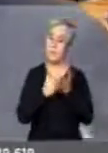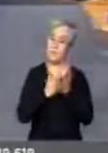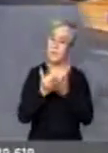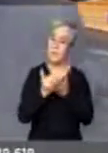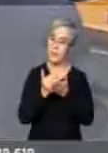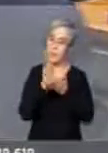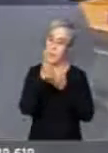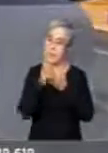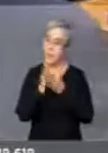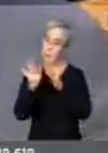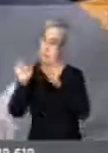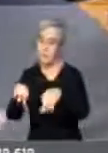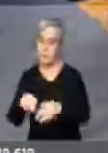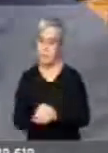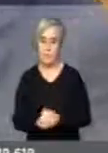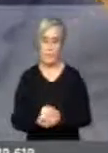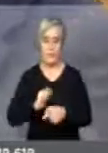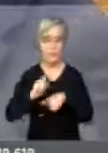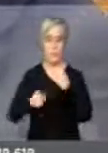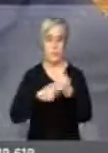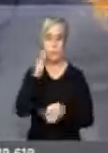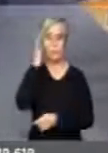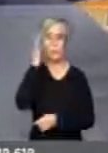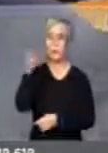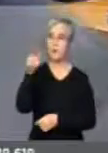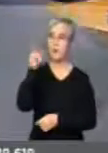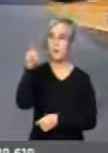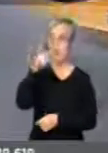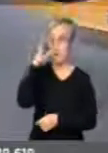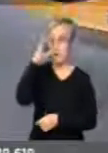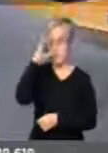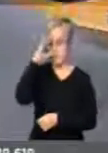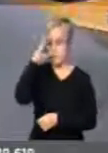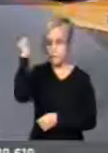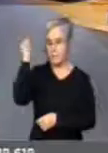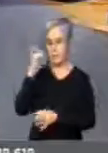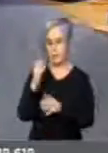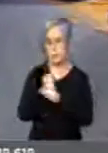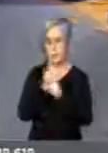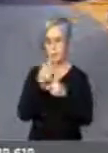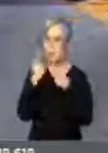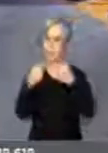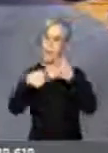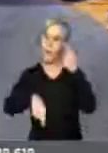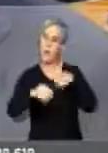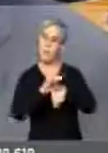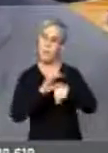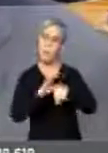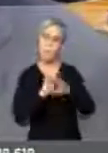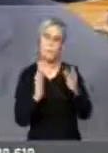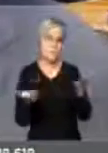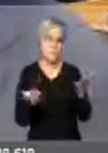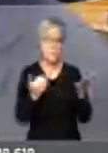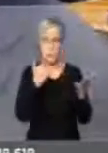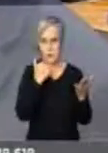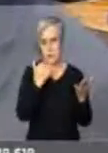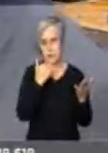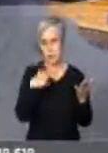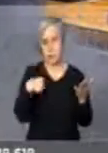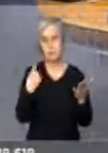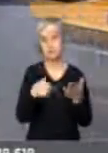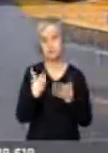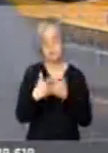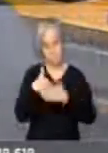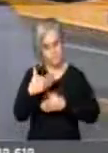que não vá amanhã parar no Supremo Tribunal Federal e lá sujeitos às inconstitucionalidades que nós conhecemos como na semana